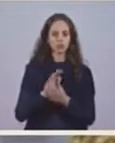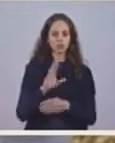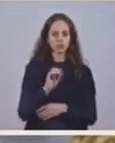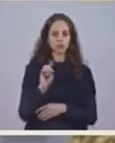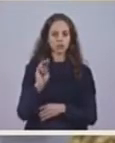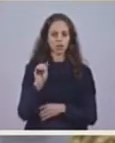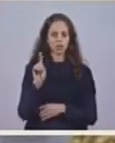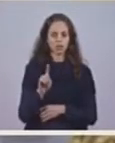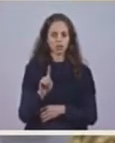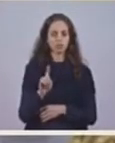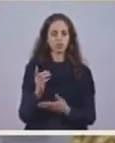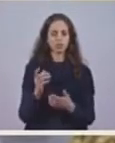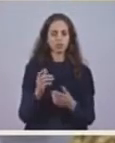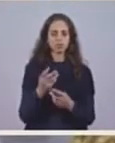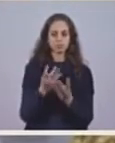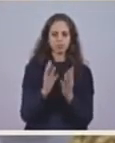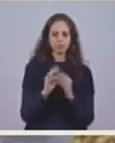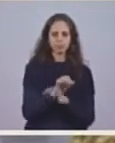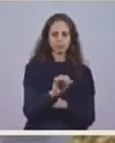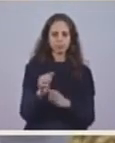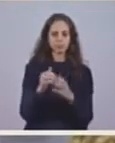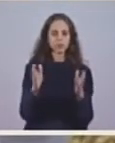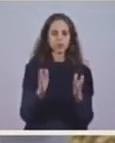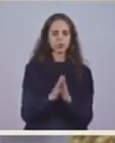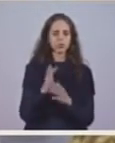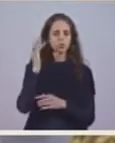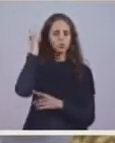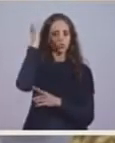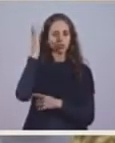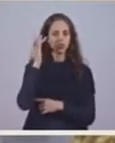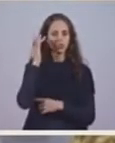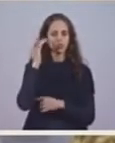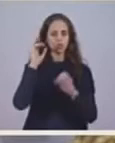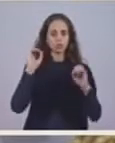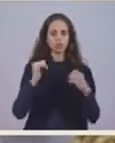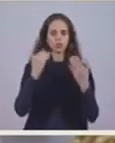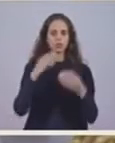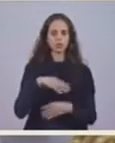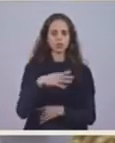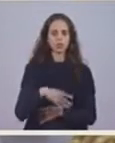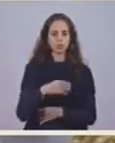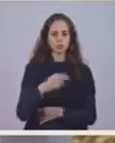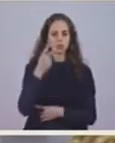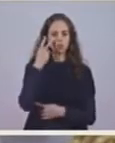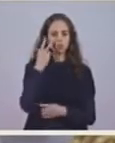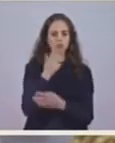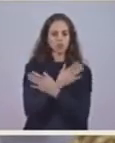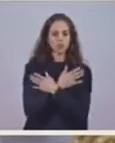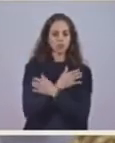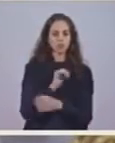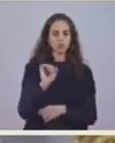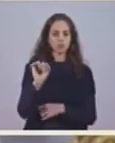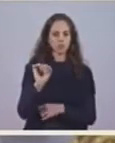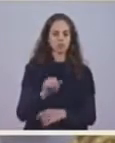seu Esposo, os bem-aventurados apóstolos e todos os santos que desde o princípio do mundo viveram na